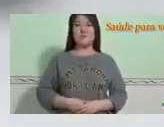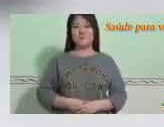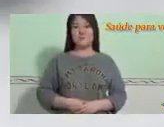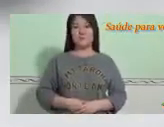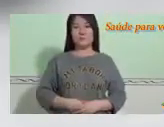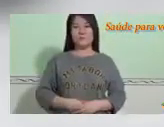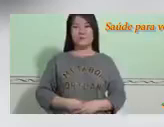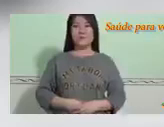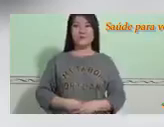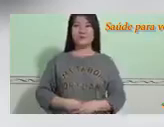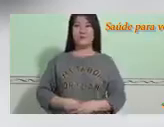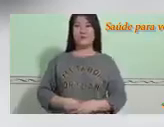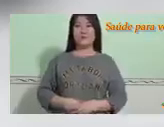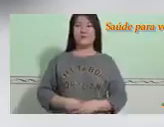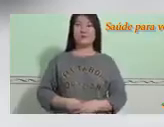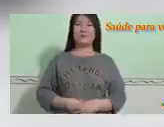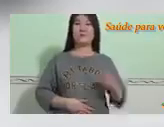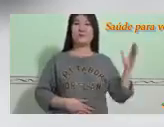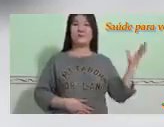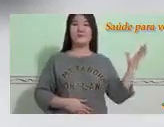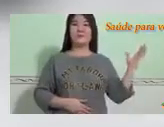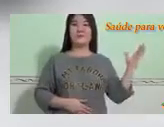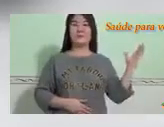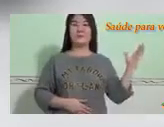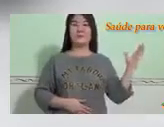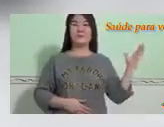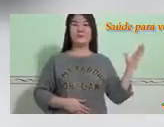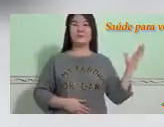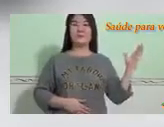sofrerem dos mesmos distúrbios cerebrais.